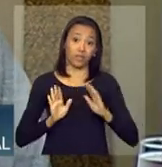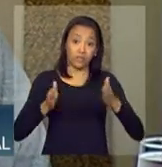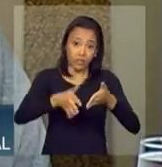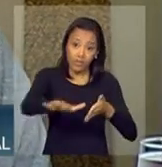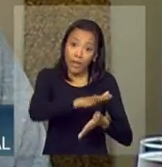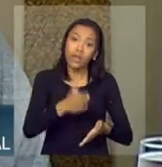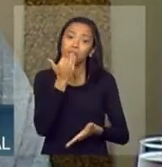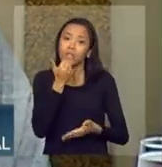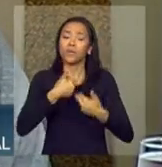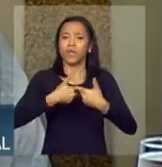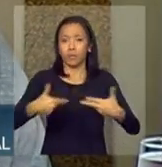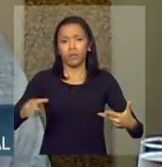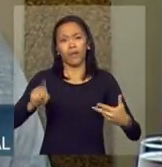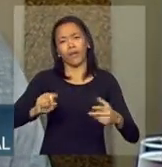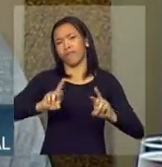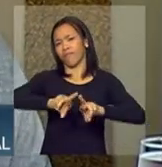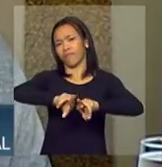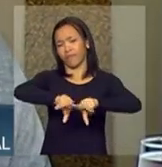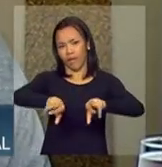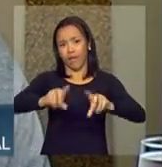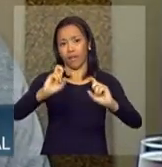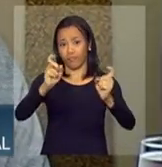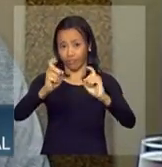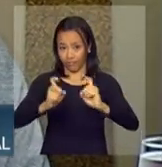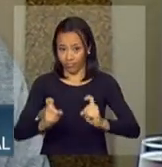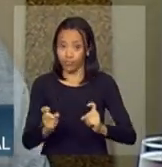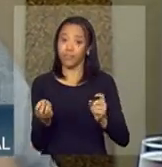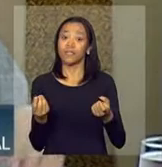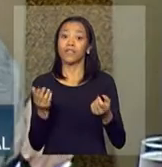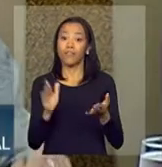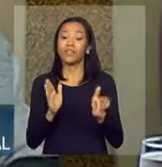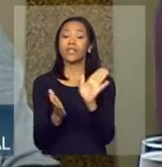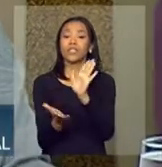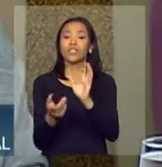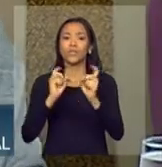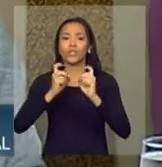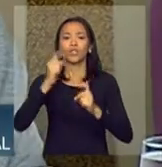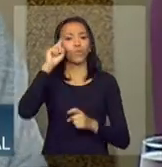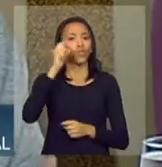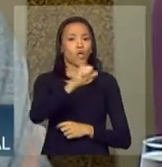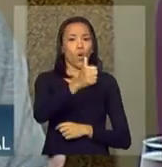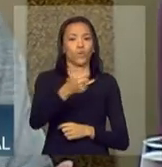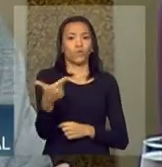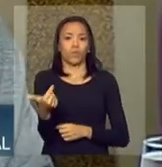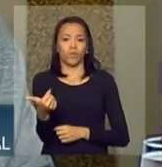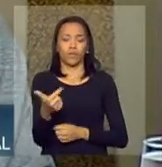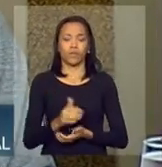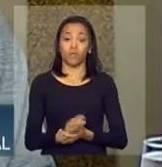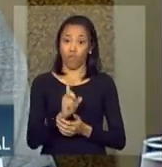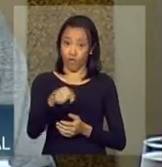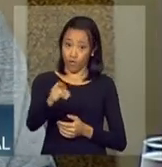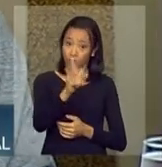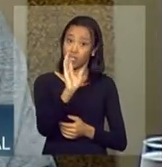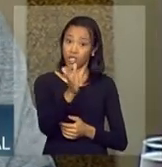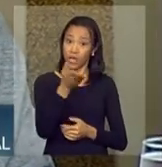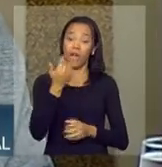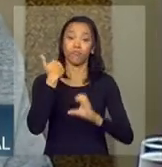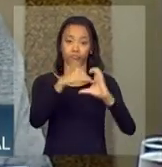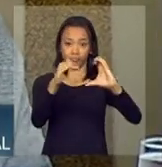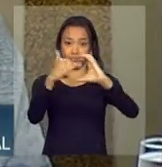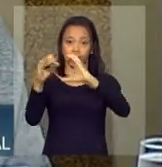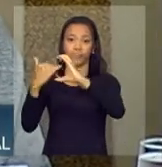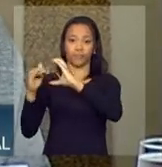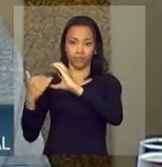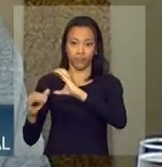dessas dimensões que estarão como objeto do nosso debate nos dias 11 e 12. Vocês já receberam por e-mail,